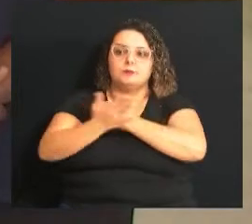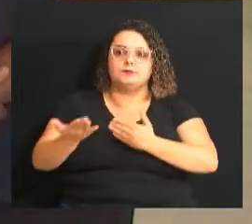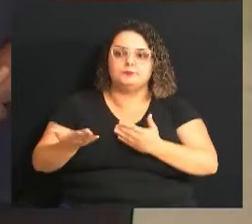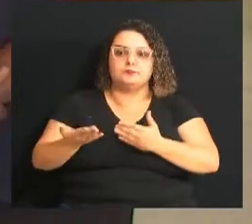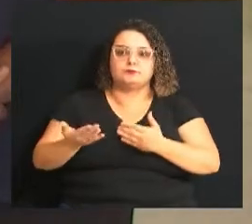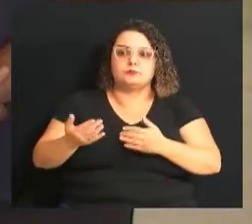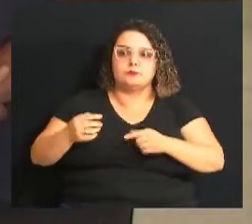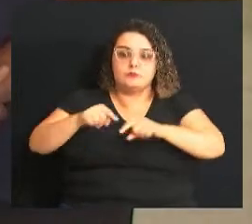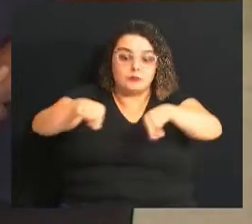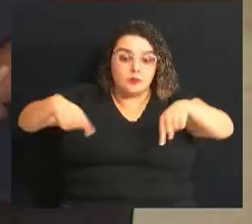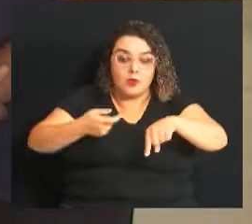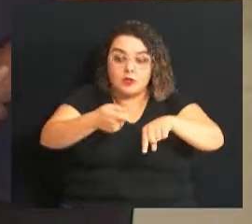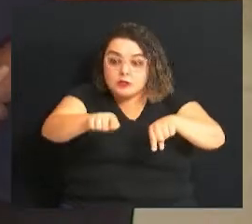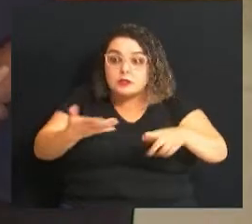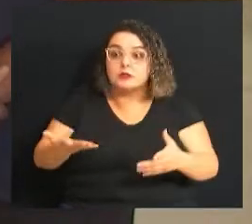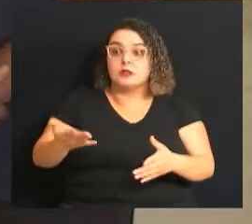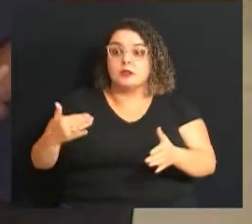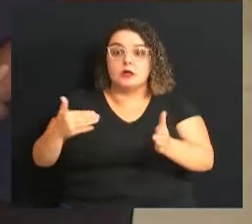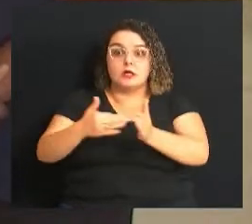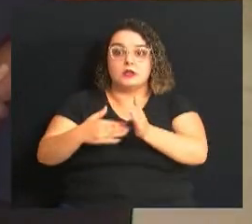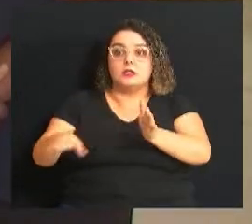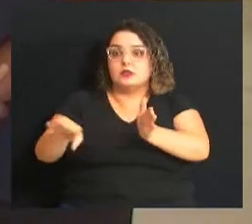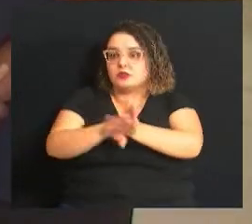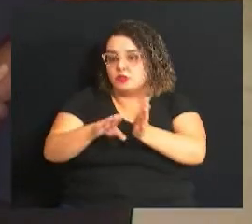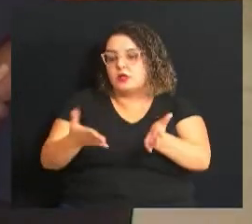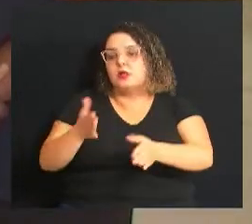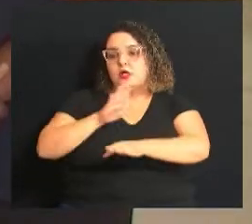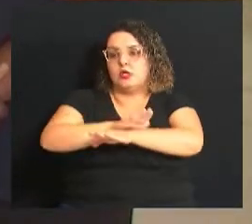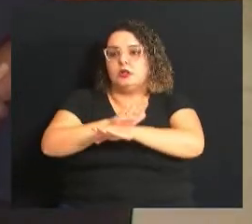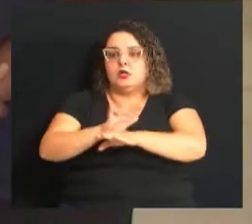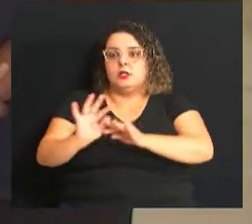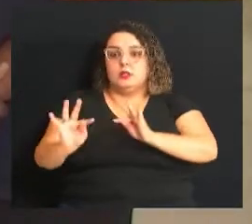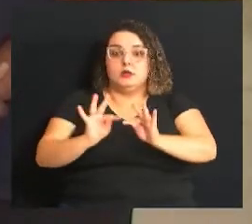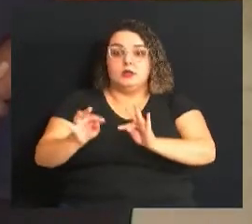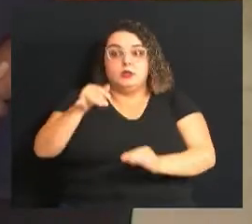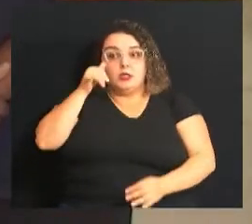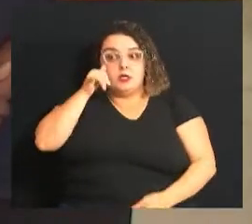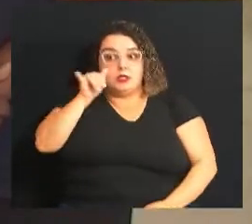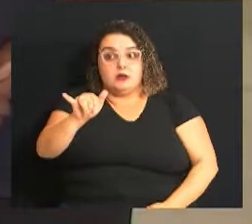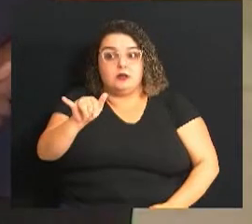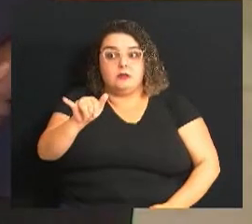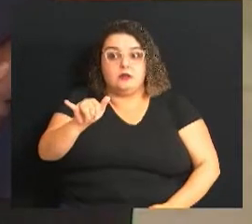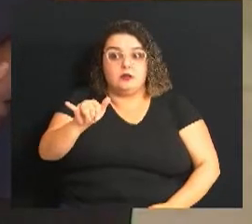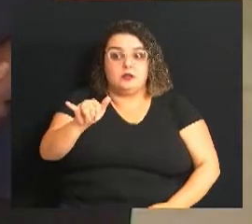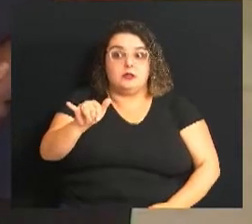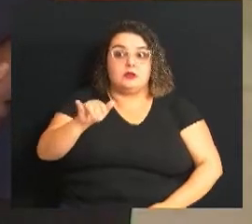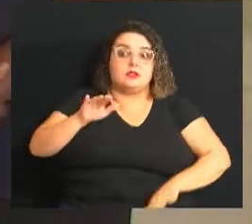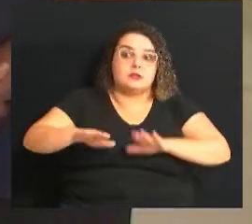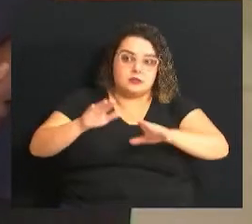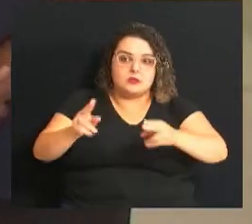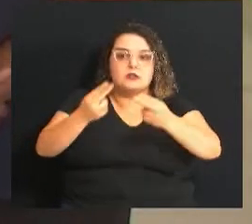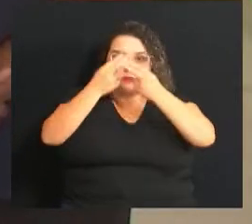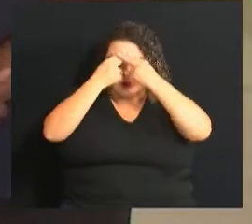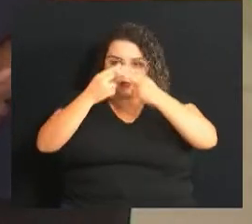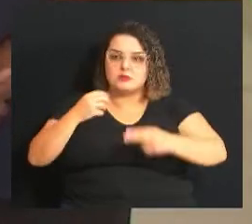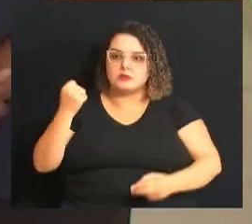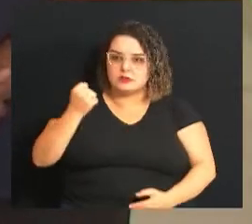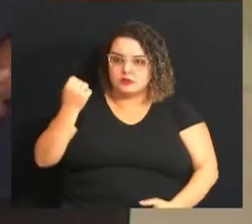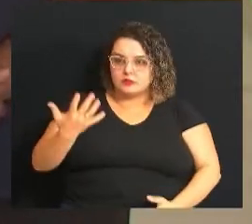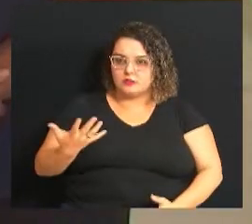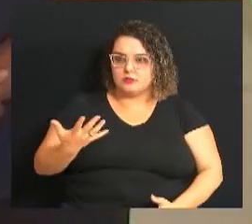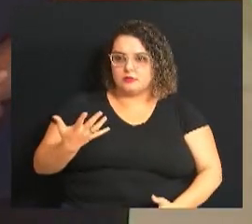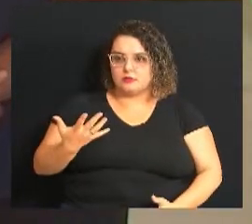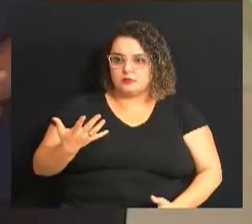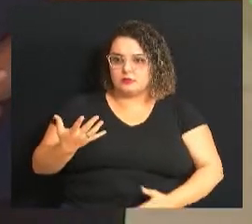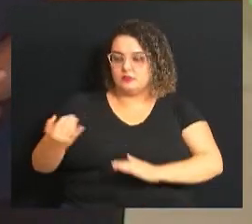cômodo da casa dela até a ajuda chegar, né? São técnicas que evitam que ela sofra, de repente, traumas graves. Instrutor